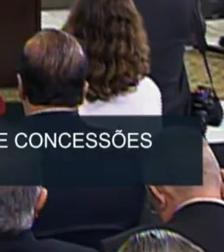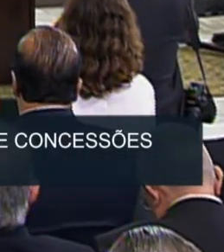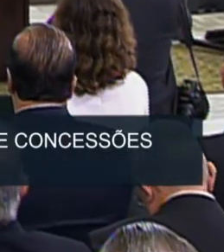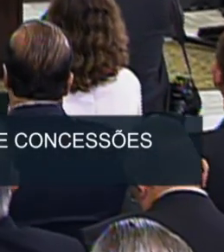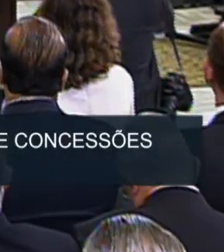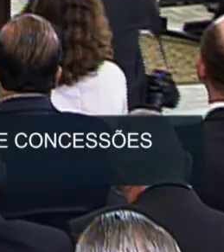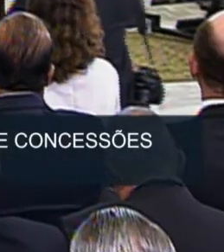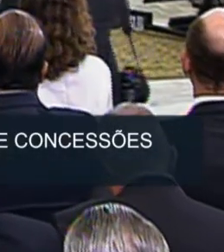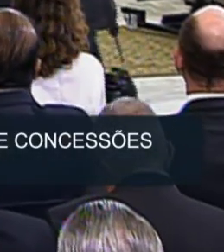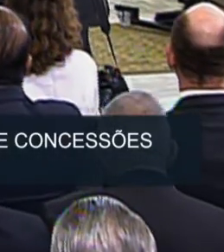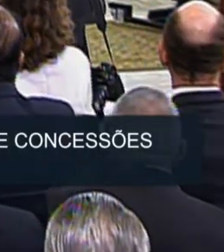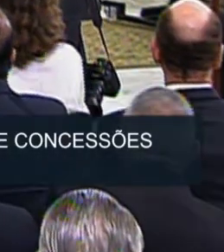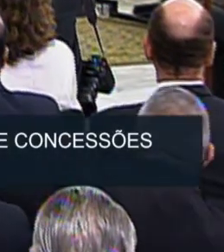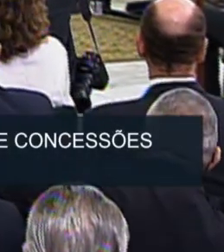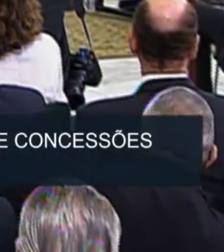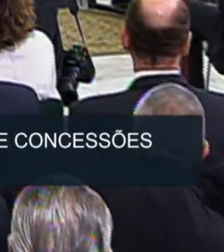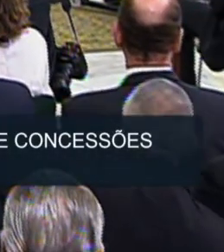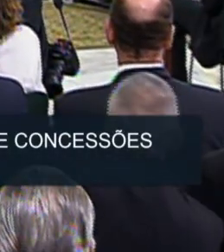E aí